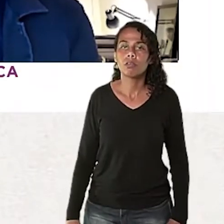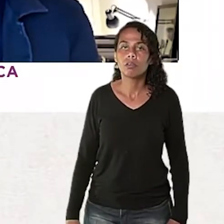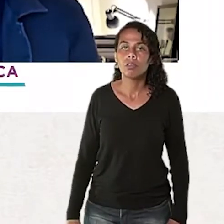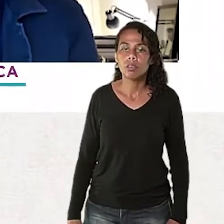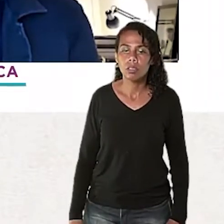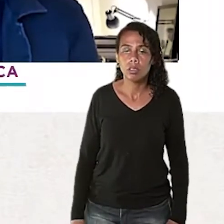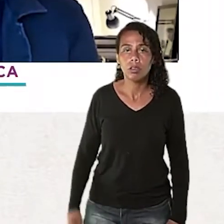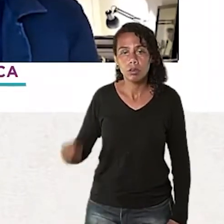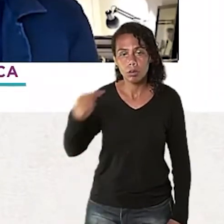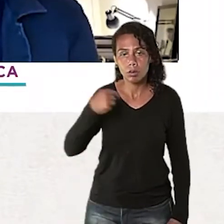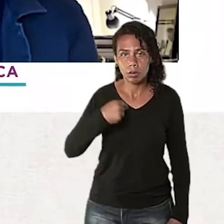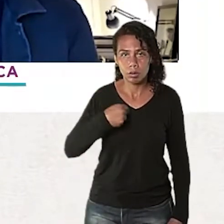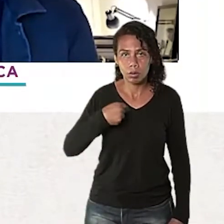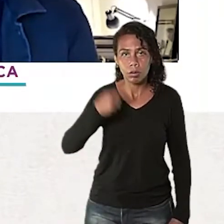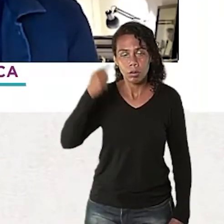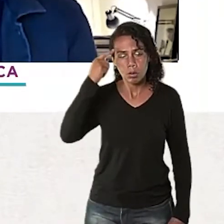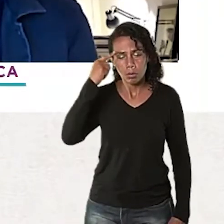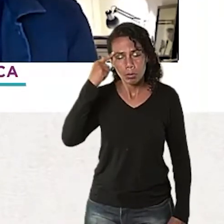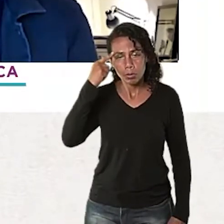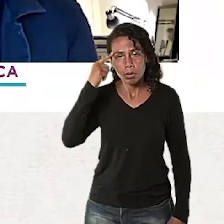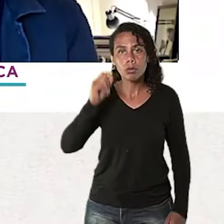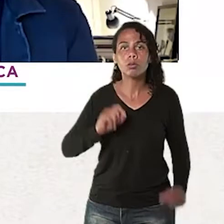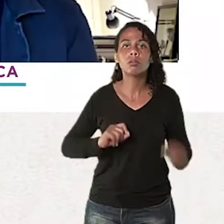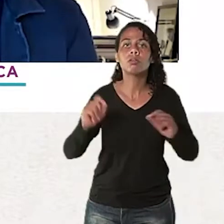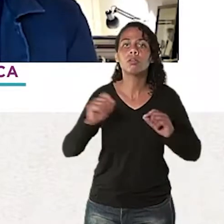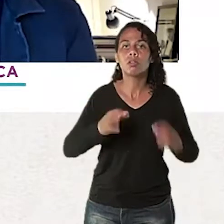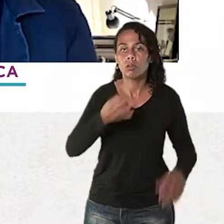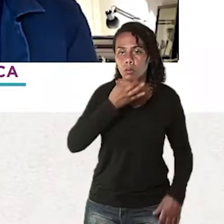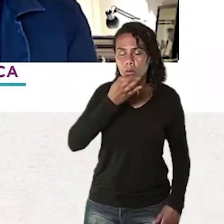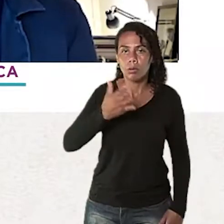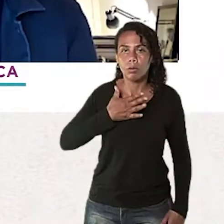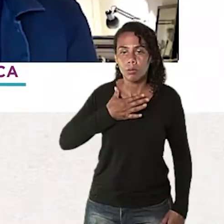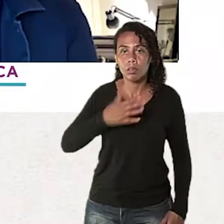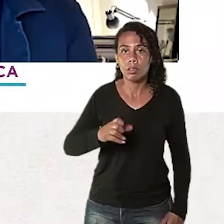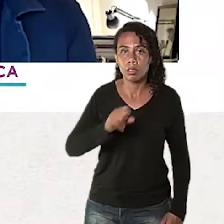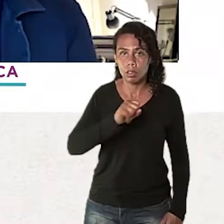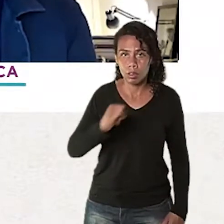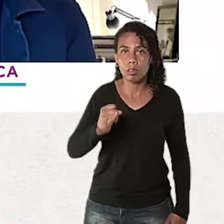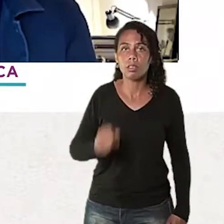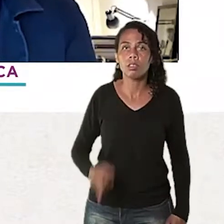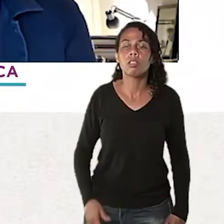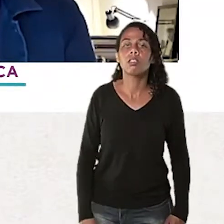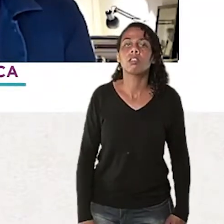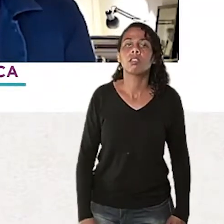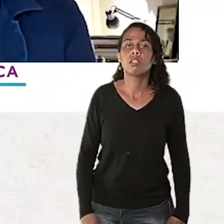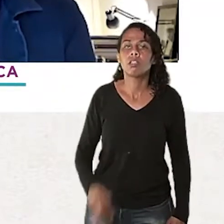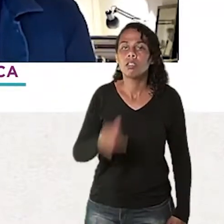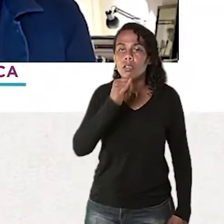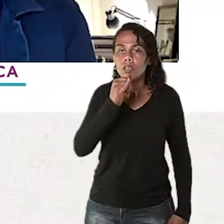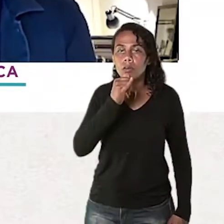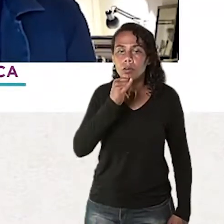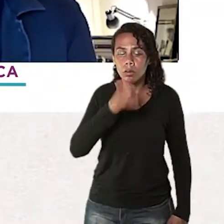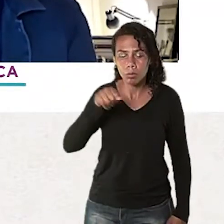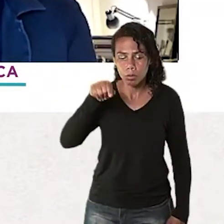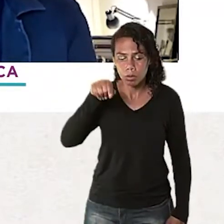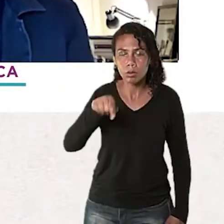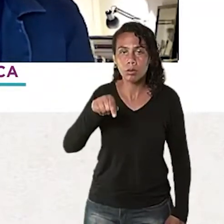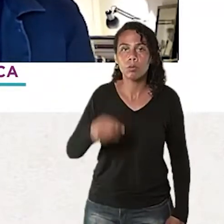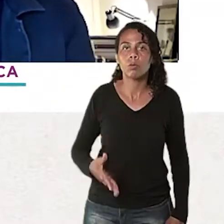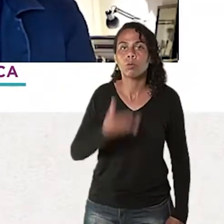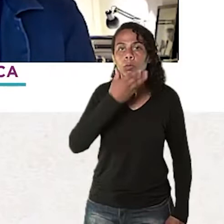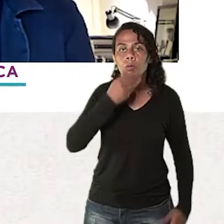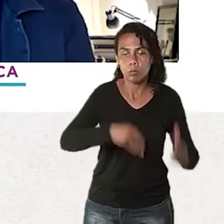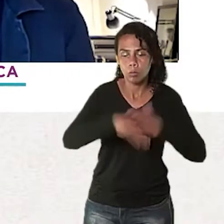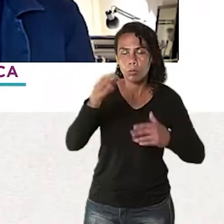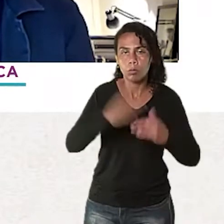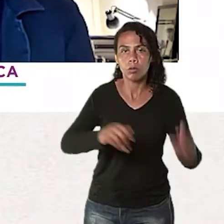brigar por causa do livro que saiu e todo mundo gosta e você detesta o livro, ou não pode falar mal, porque, ai meu Deus, porque,